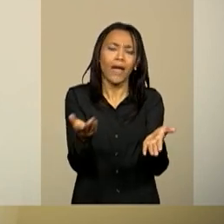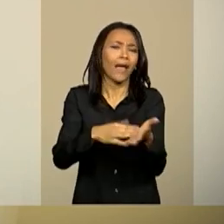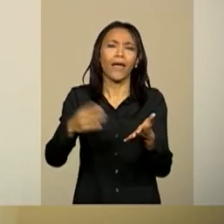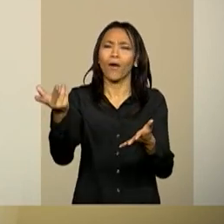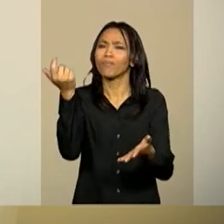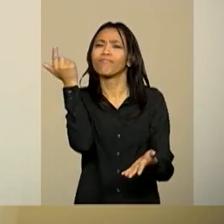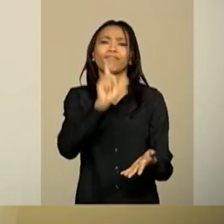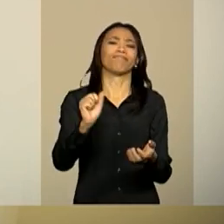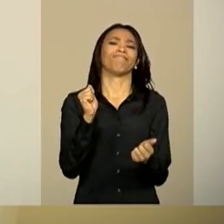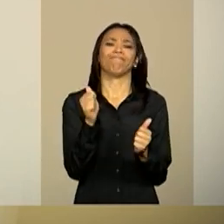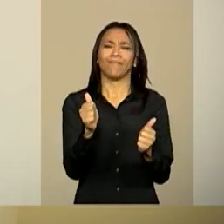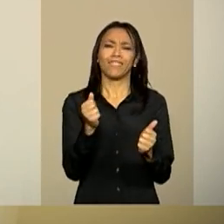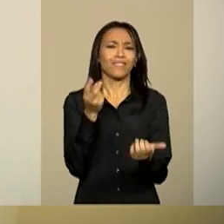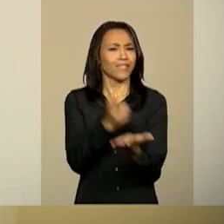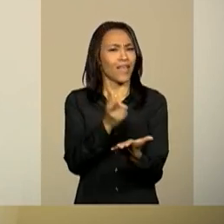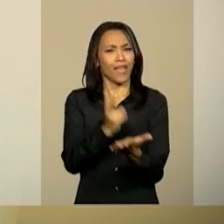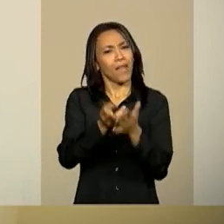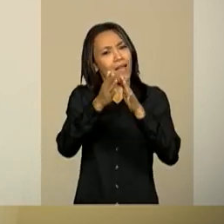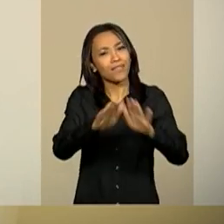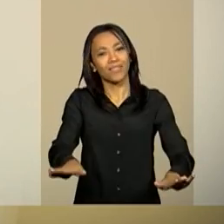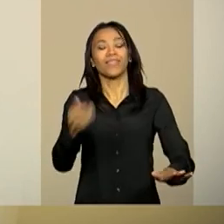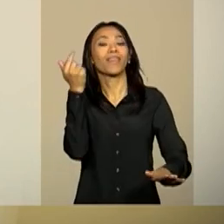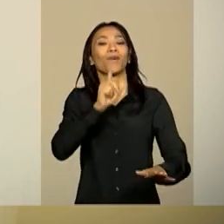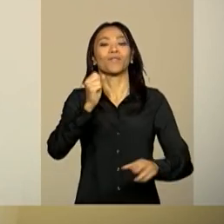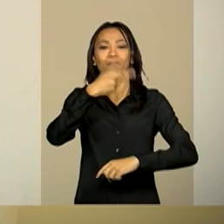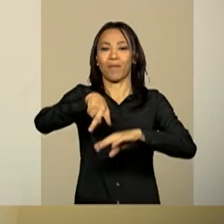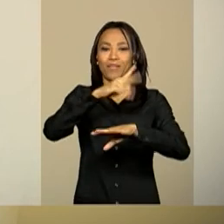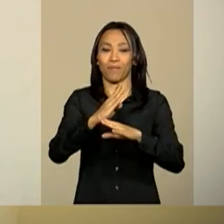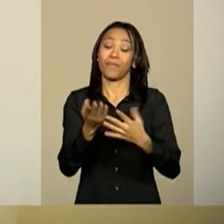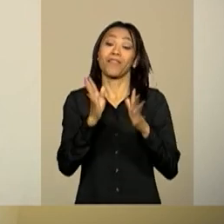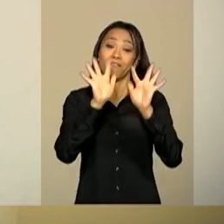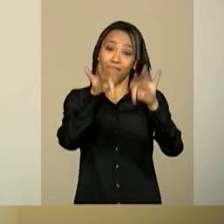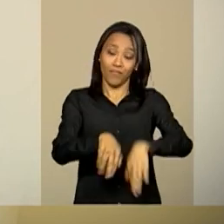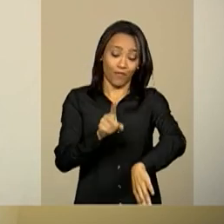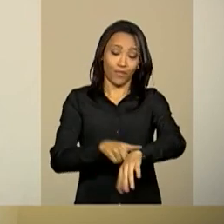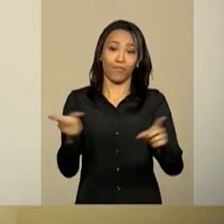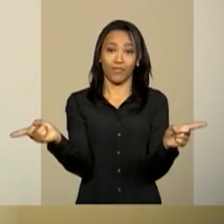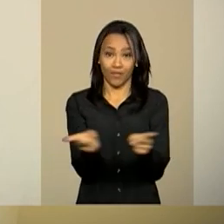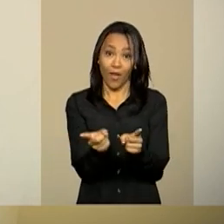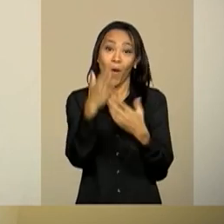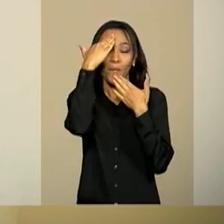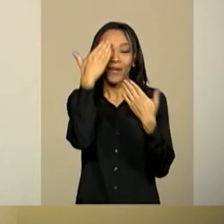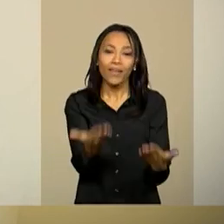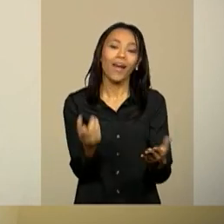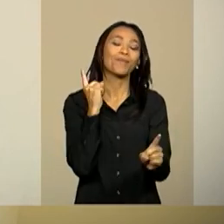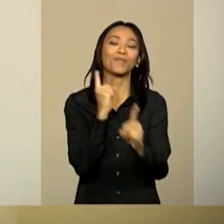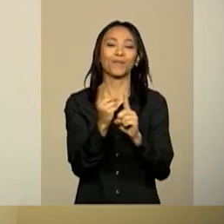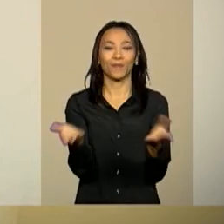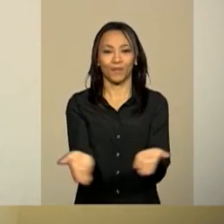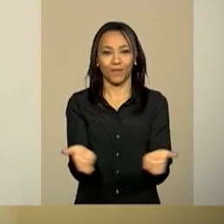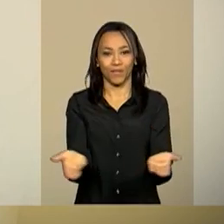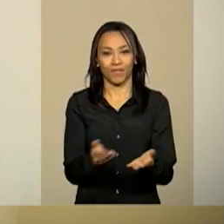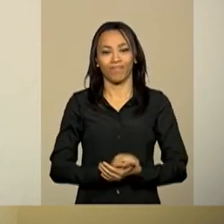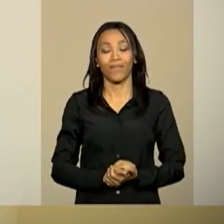premiado sempre dá certo e quem ganha o Brasil obrigado